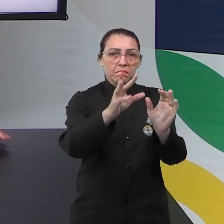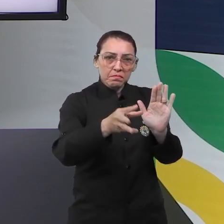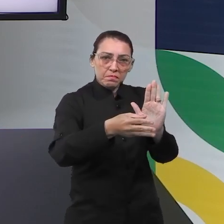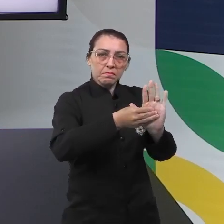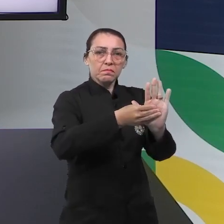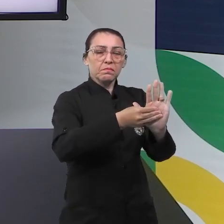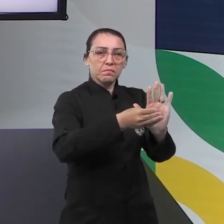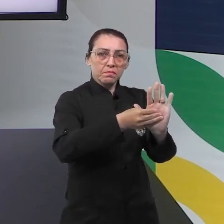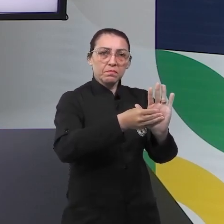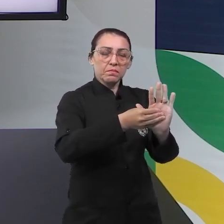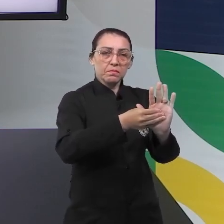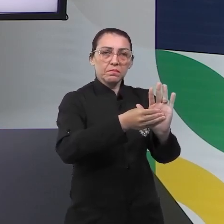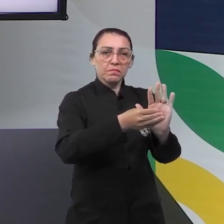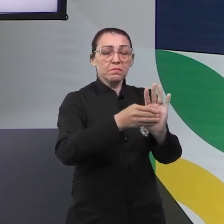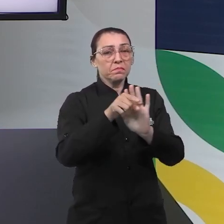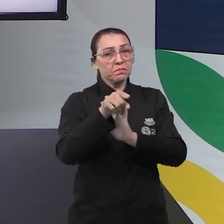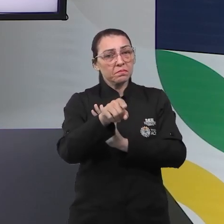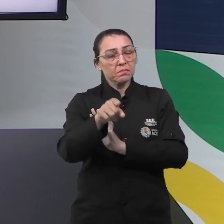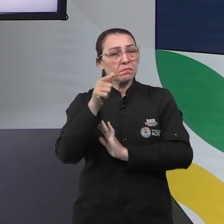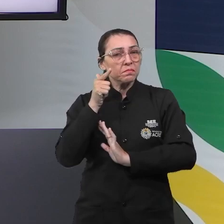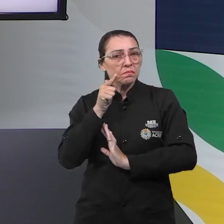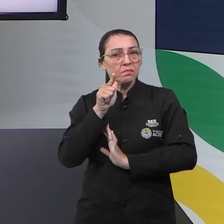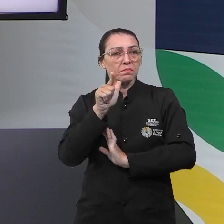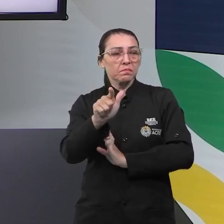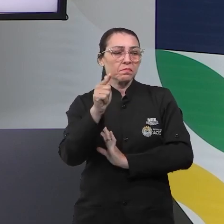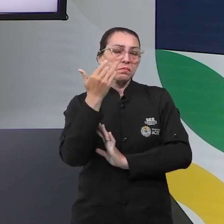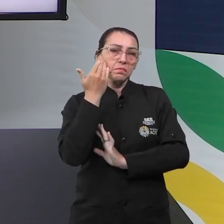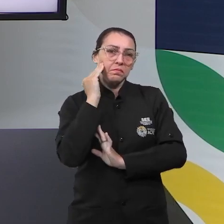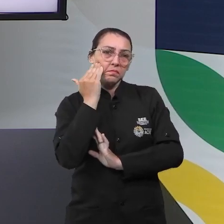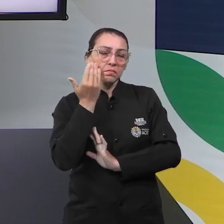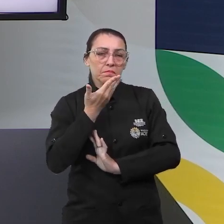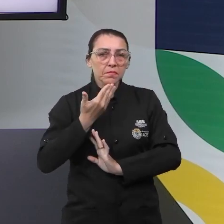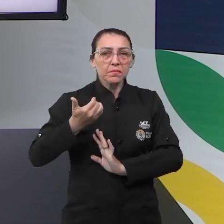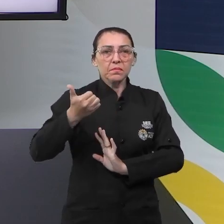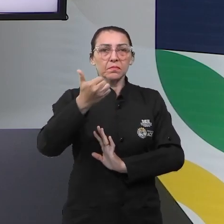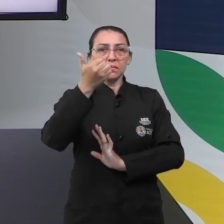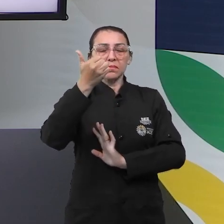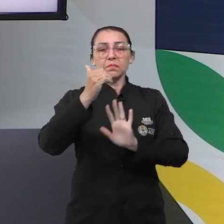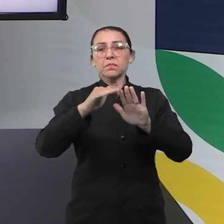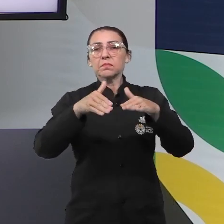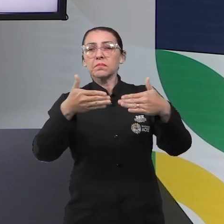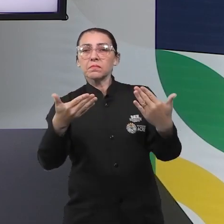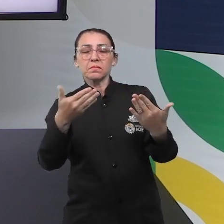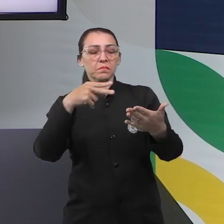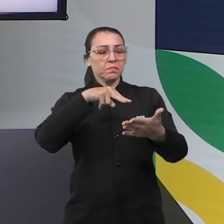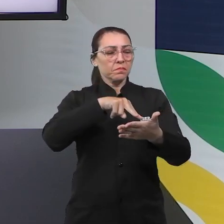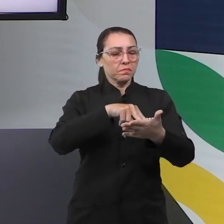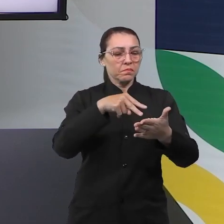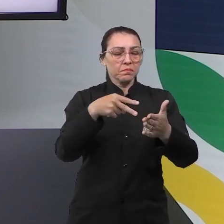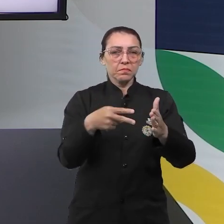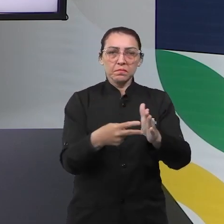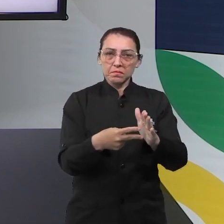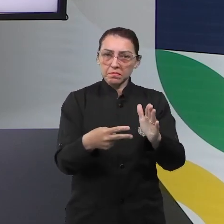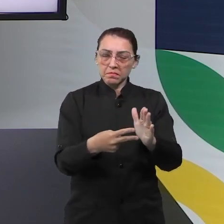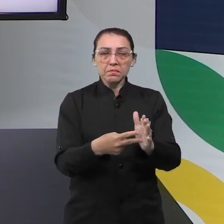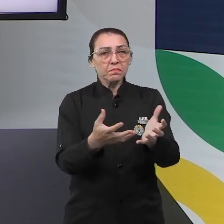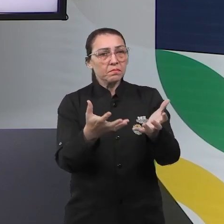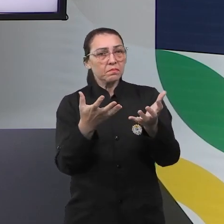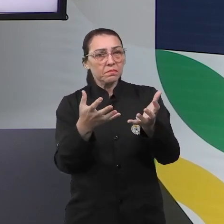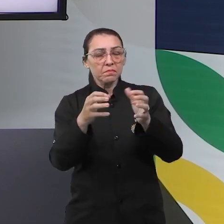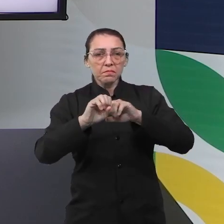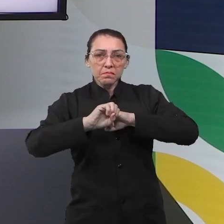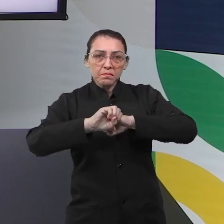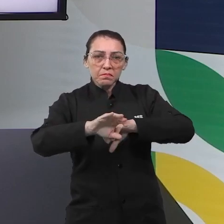inseridas? Dessa forma, você vai conseguir compreender melhor qual foi o sentido expressivo que ela